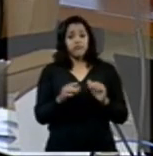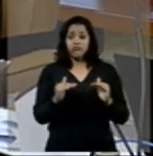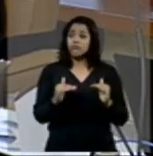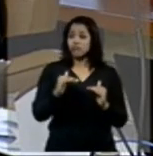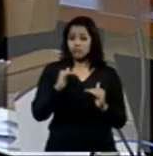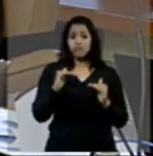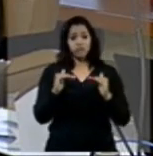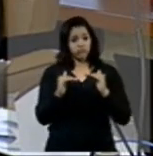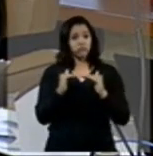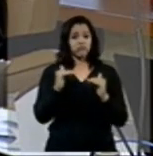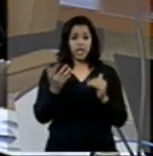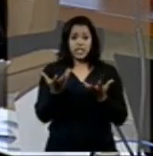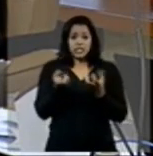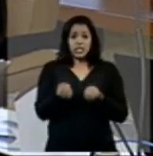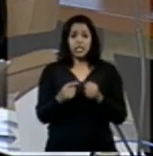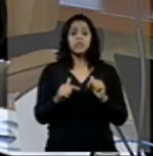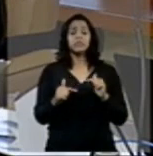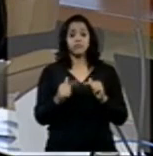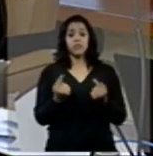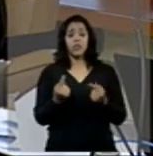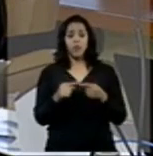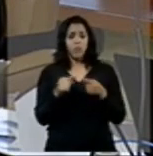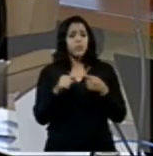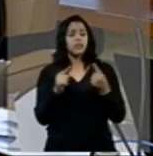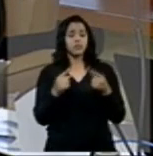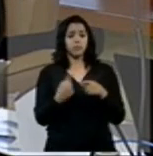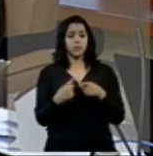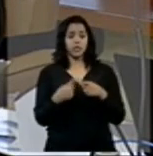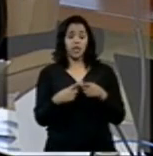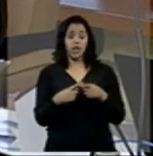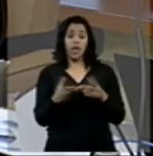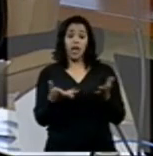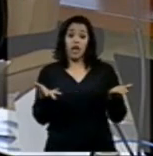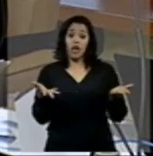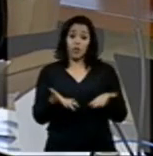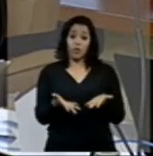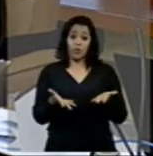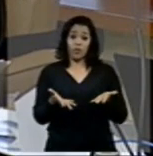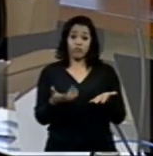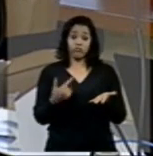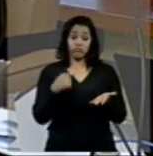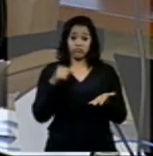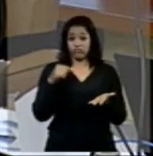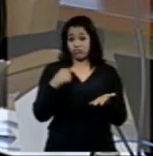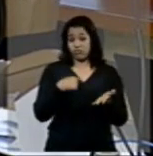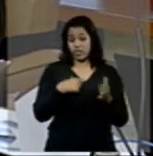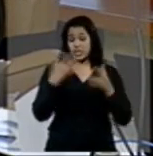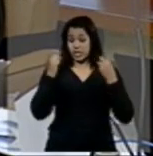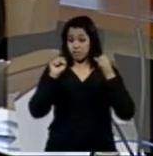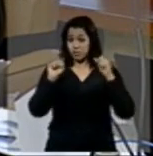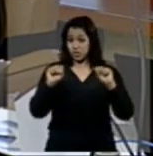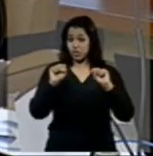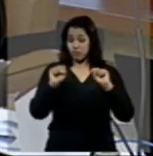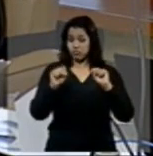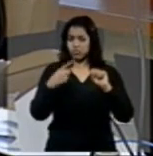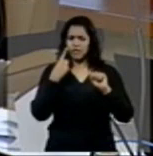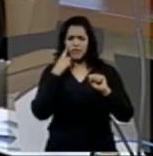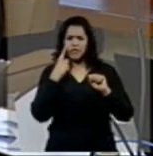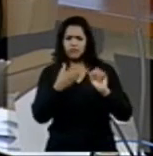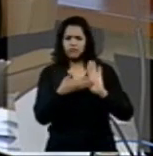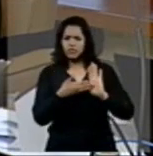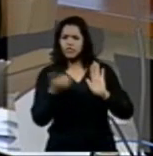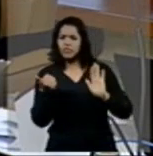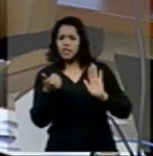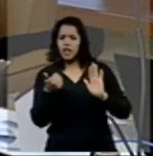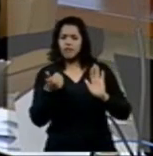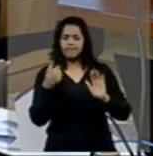razoável. Nada obstante, não me parece ser esta questão delimitada pelo tribunal ao retirar